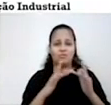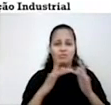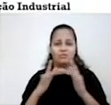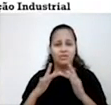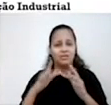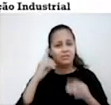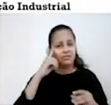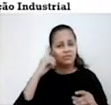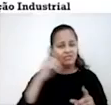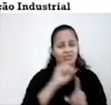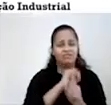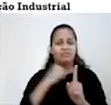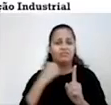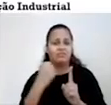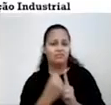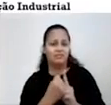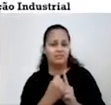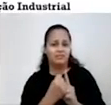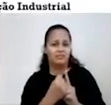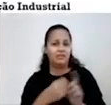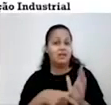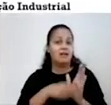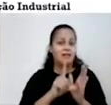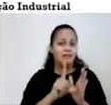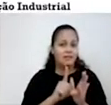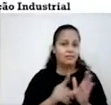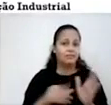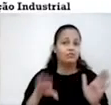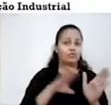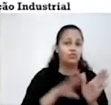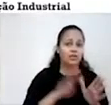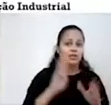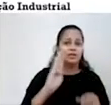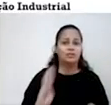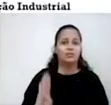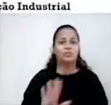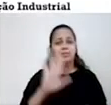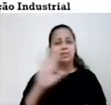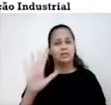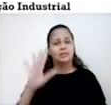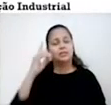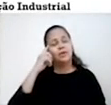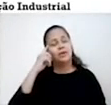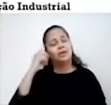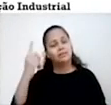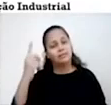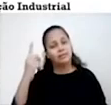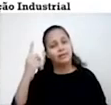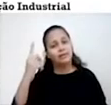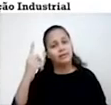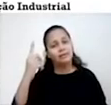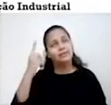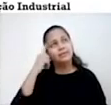ideias anarquistas e socialistas antes de virem para o Brasil. Ideias então que